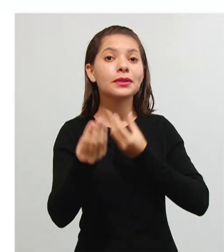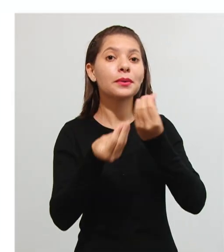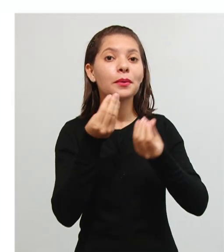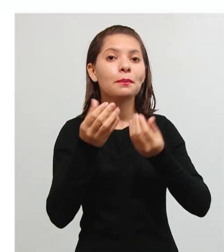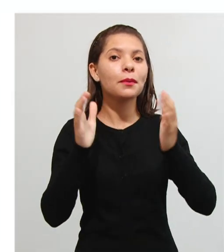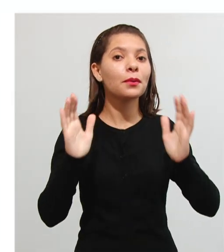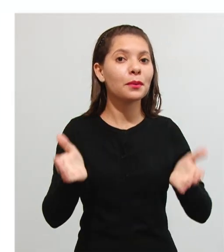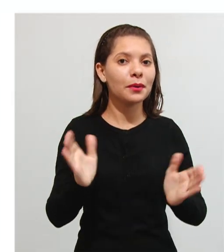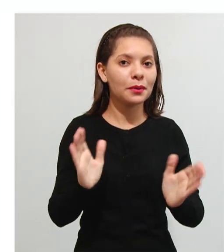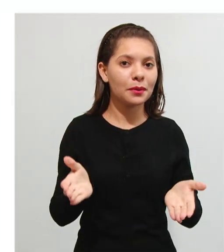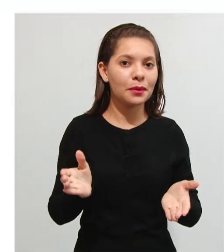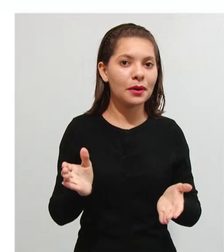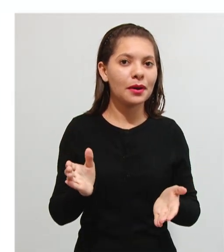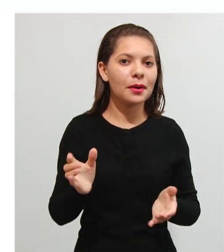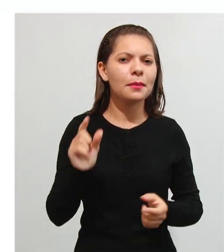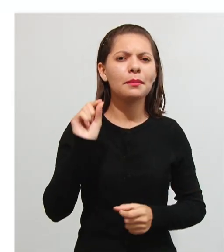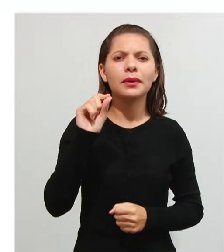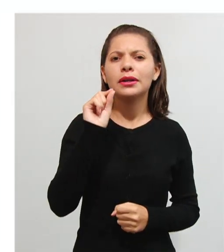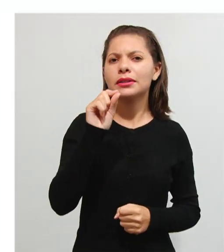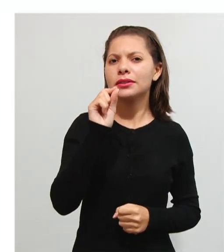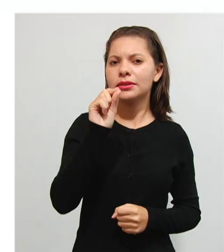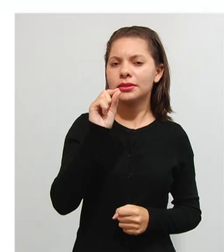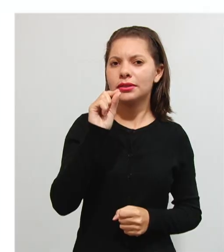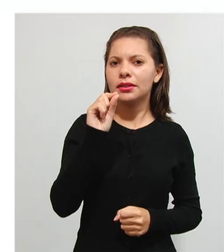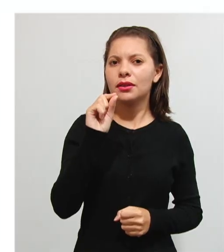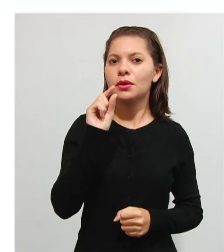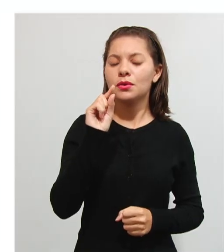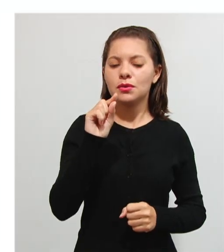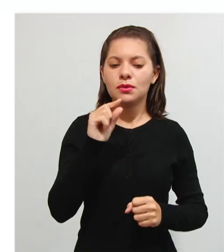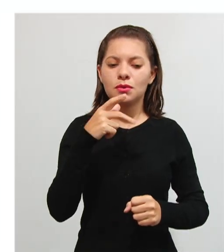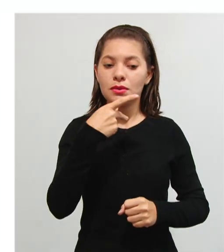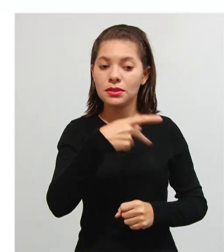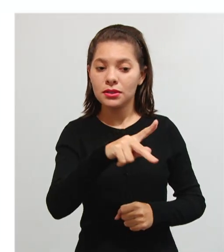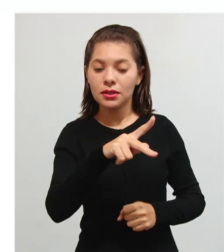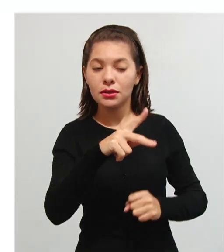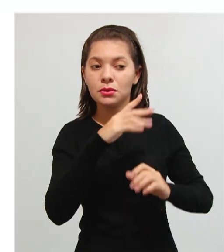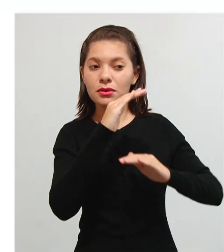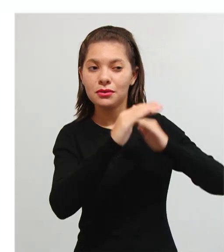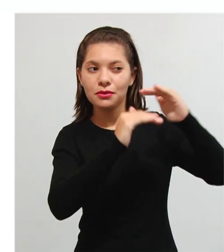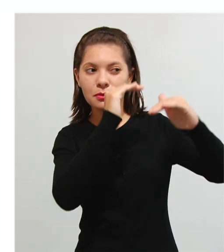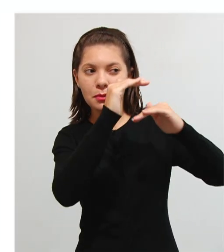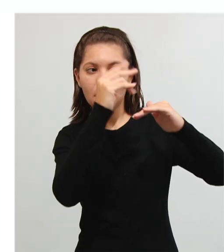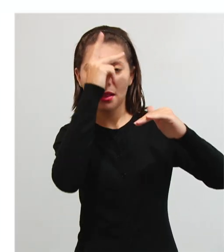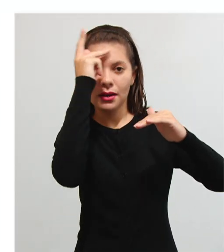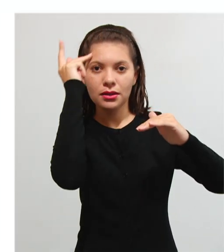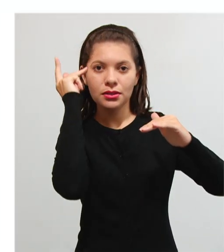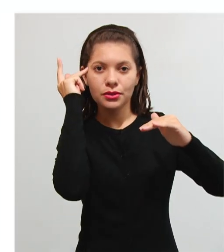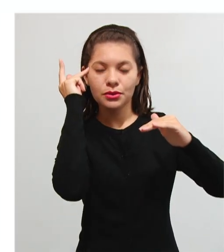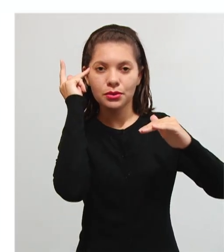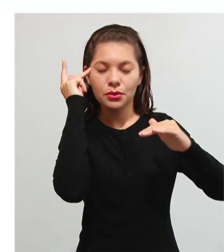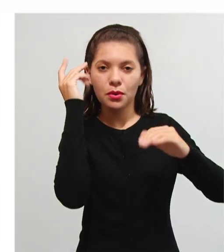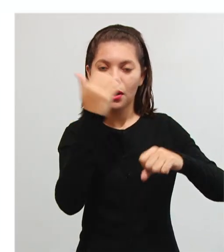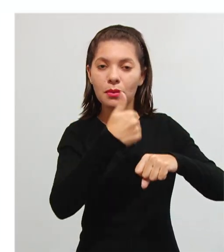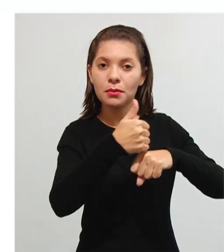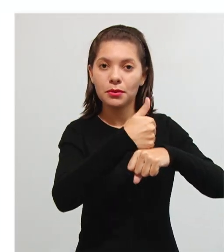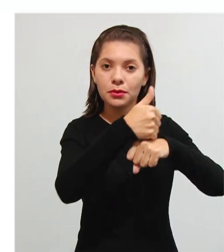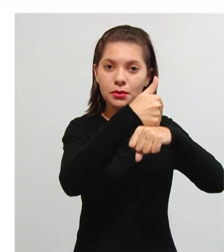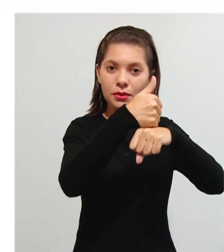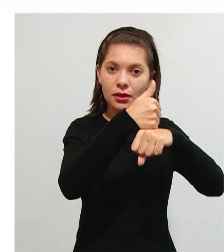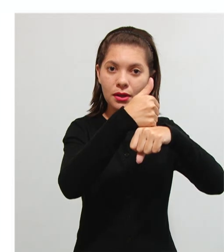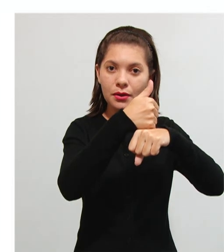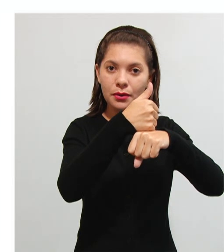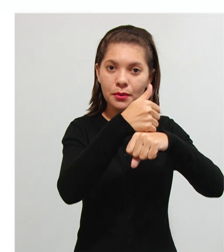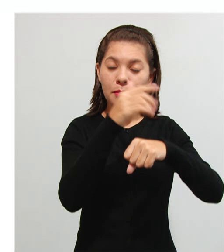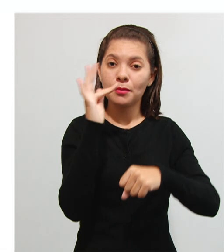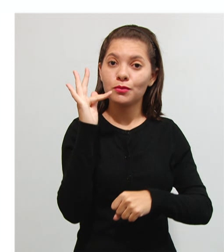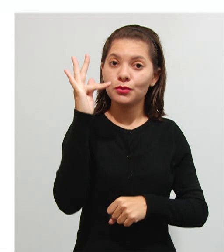mais que reflete o seu desenvolvimento né o desenvolvimento da pessoa daquele profissional para o